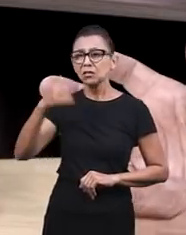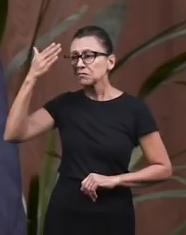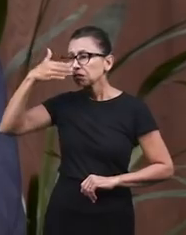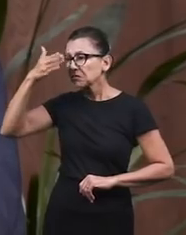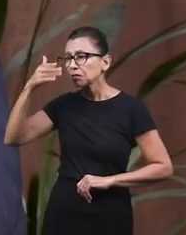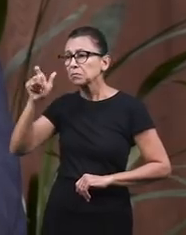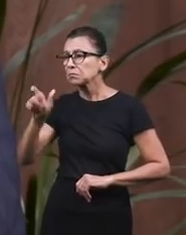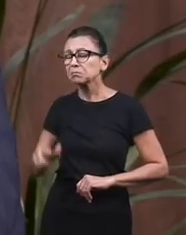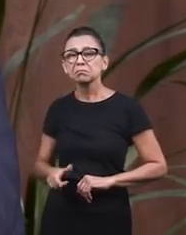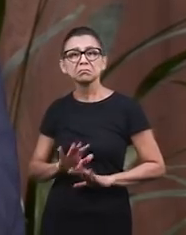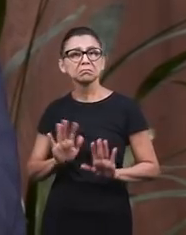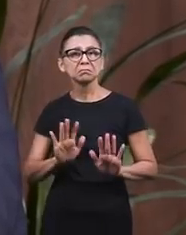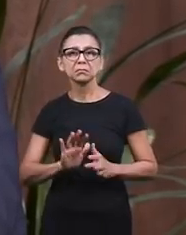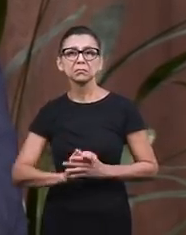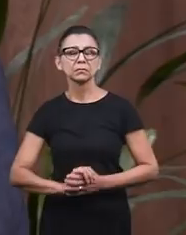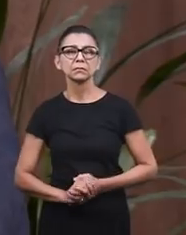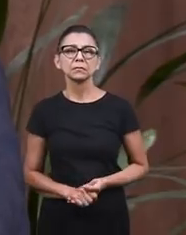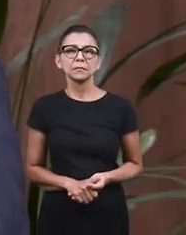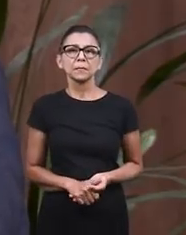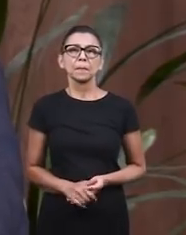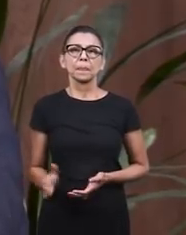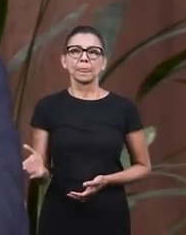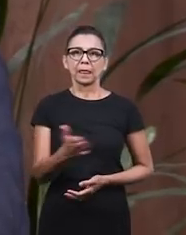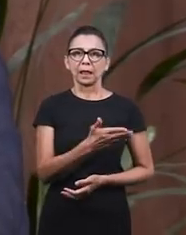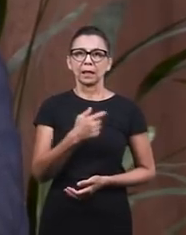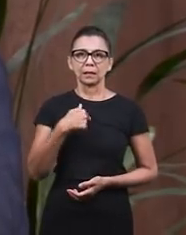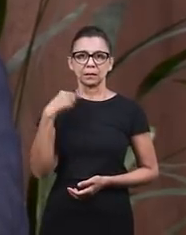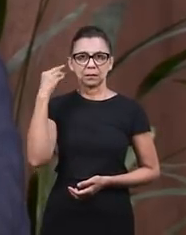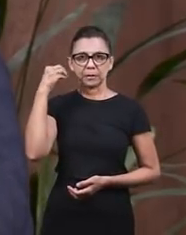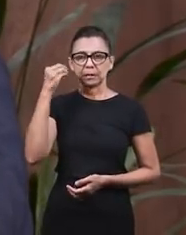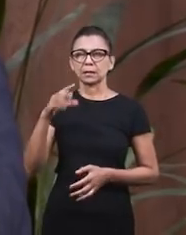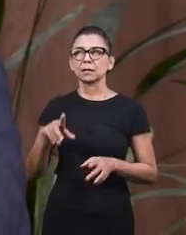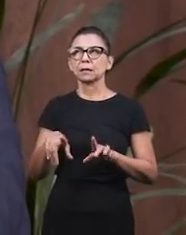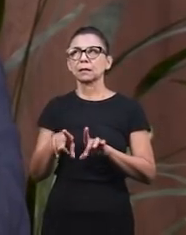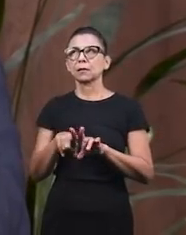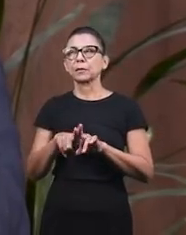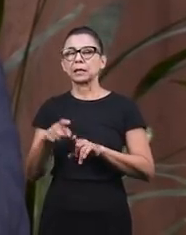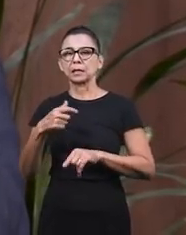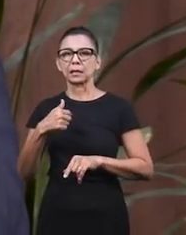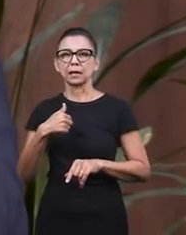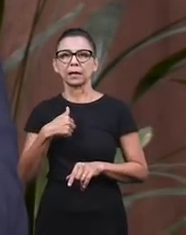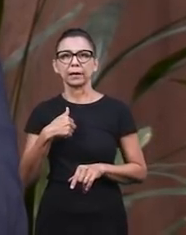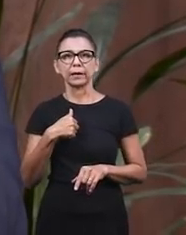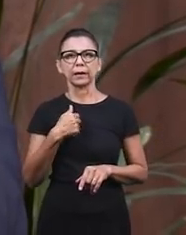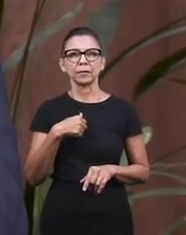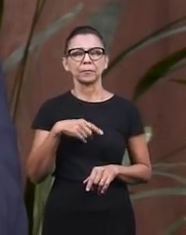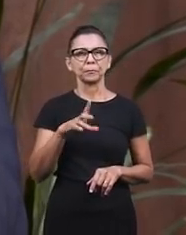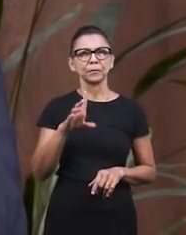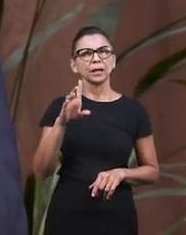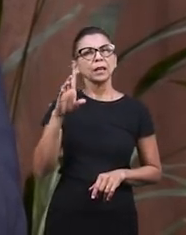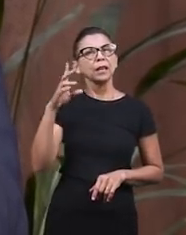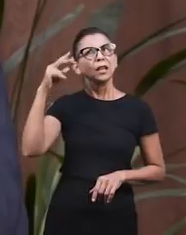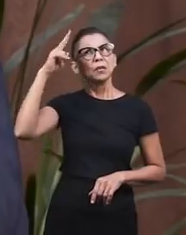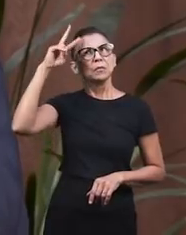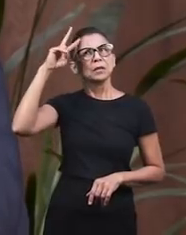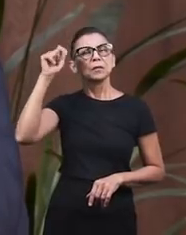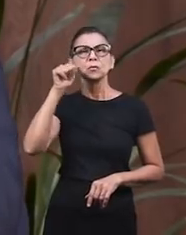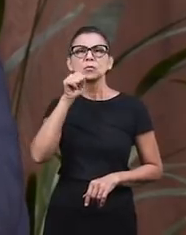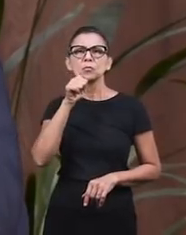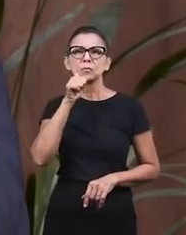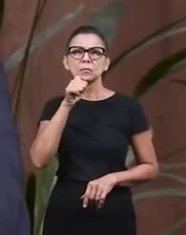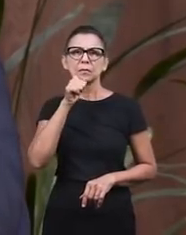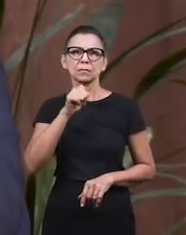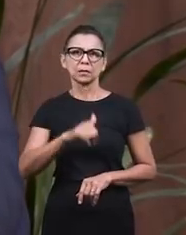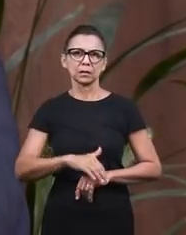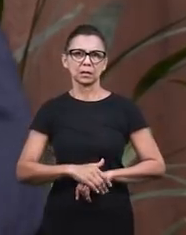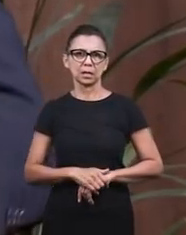já aconteceu de eu acabar de pregar e me lembro bem de uma senhora que se dirigiu ao púlpito, assim,